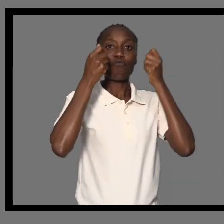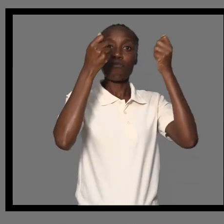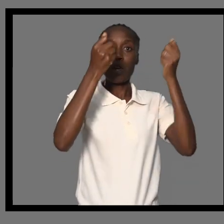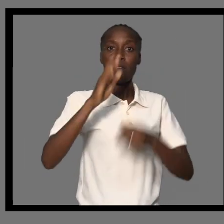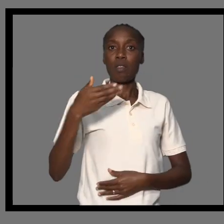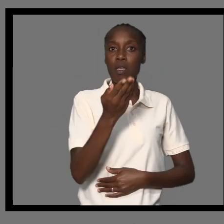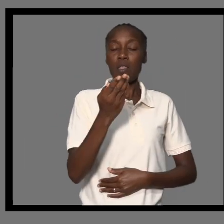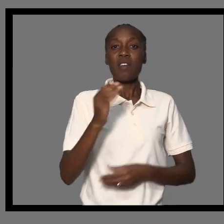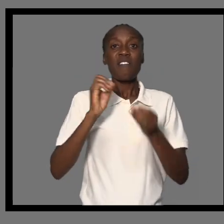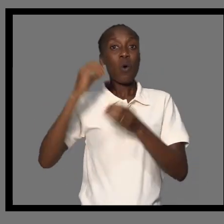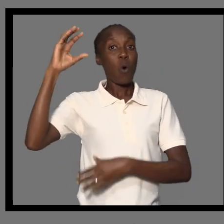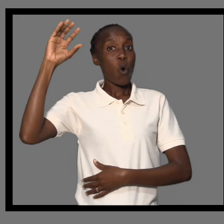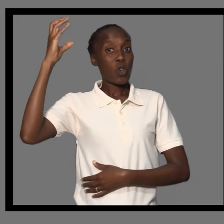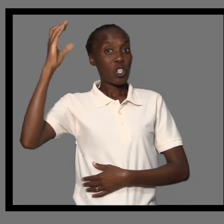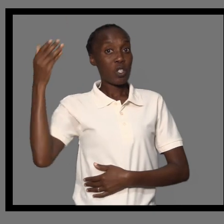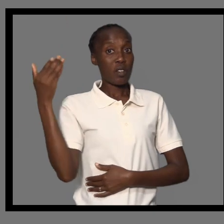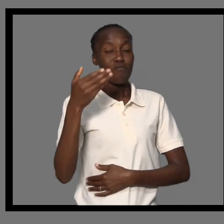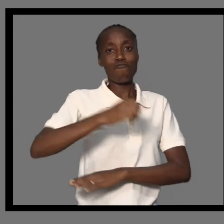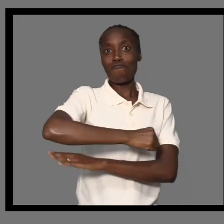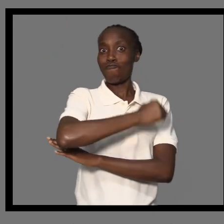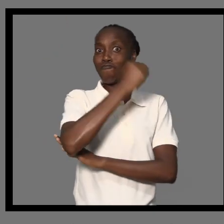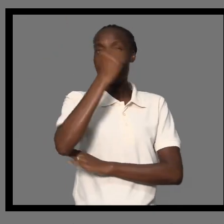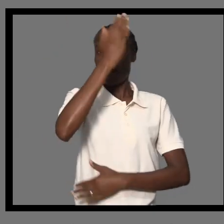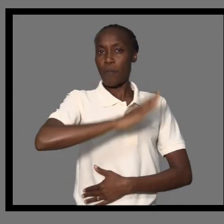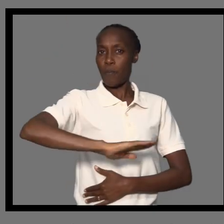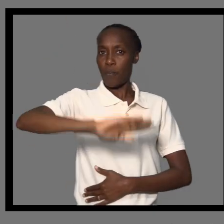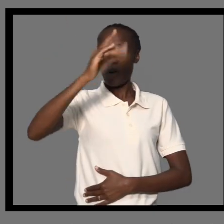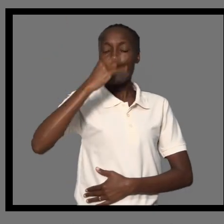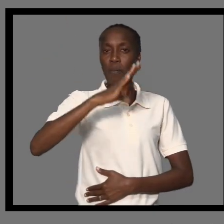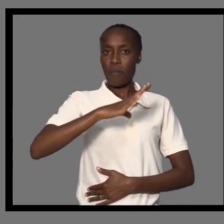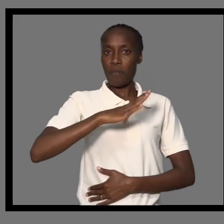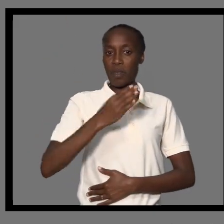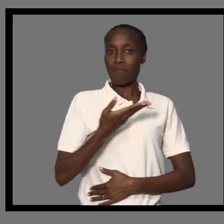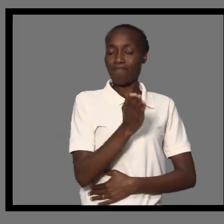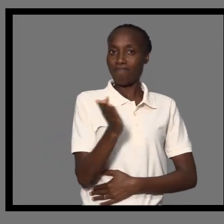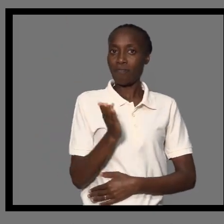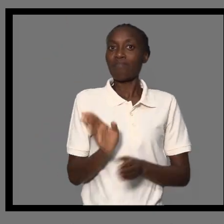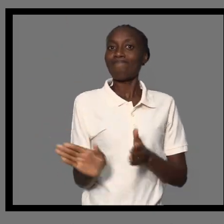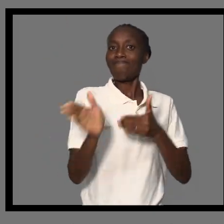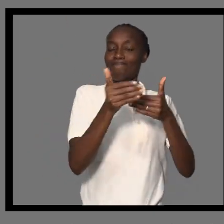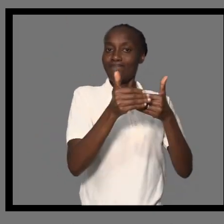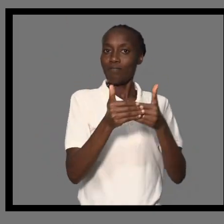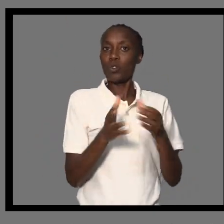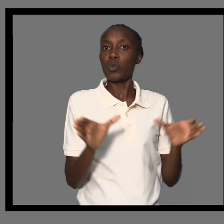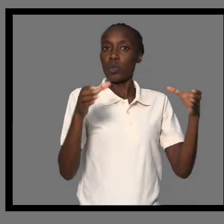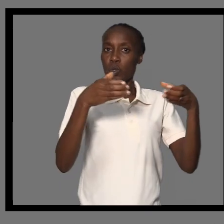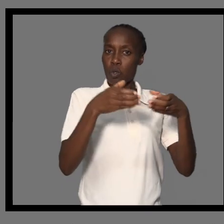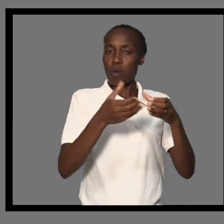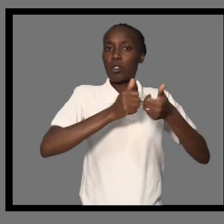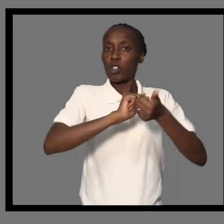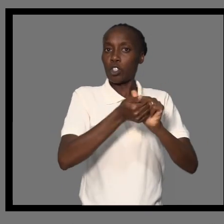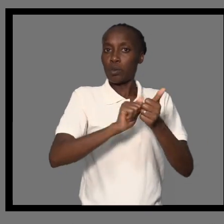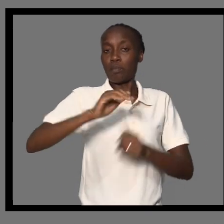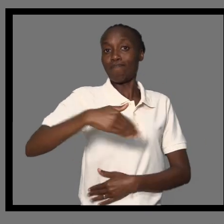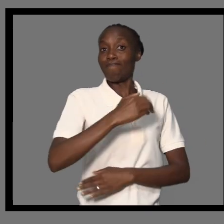Tofeu, do Costa do Solo, como campeão nacional, entropendo o ciclo da União Desportiva do Songo,